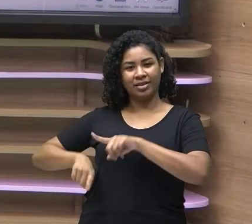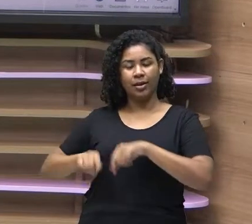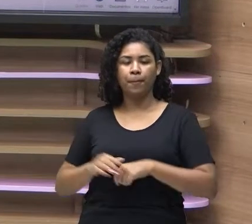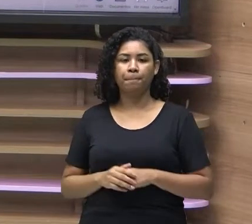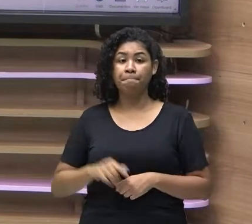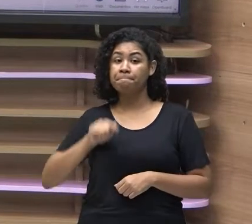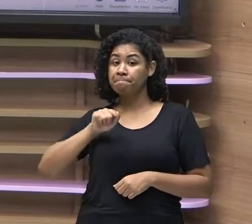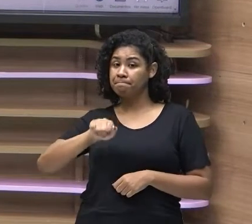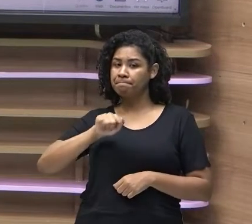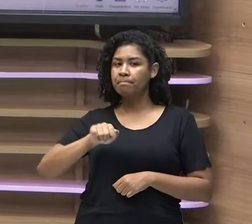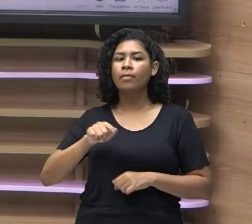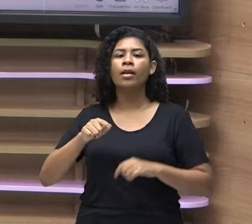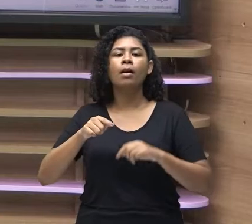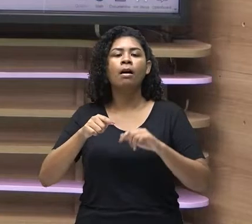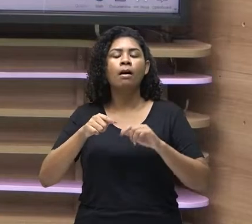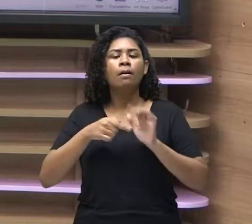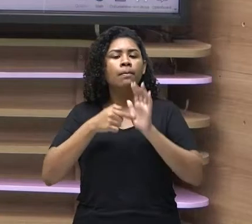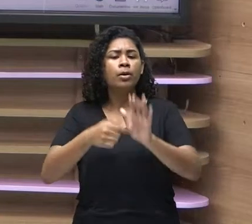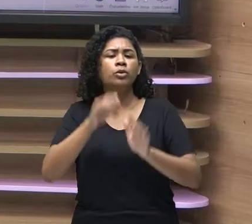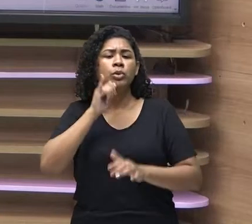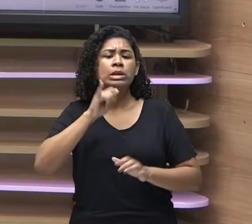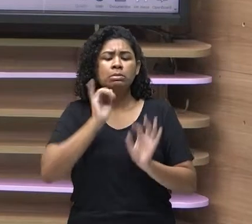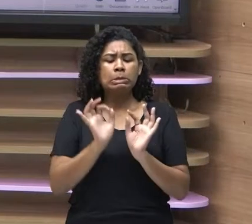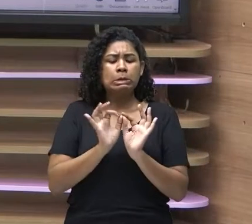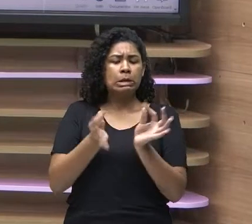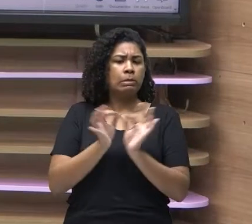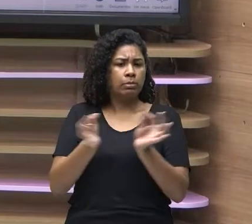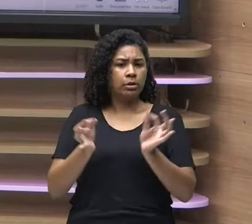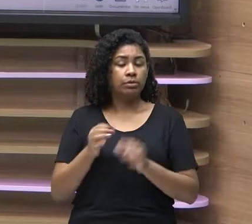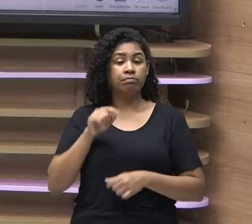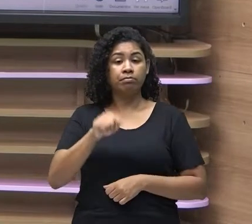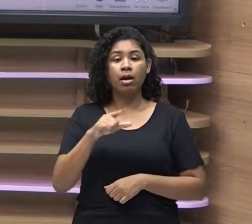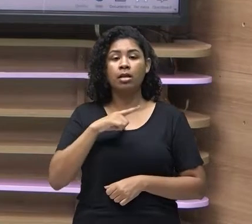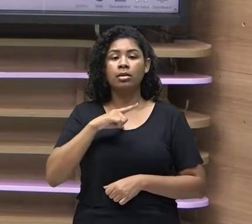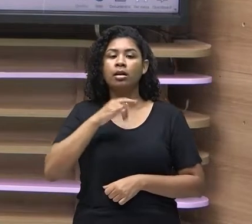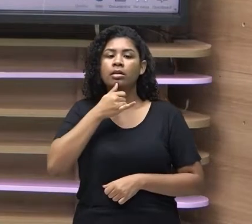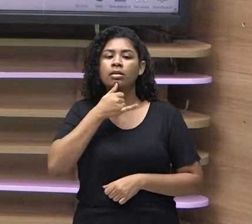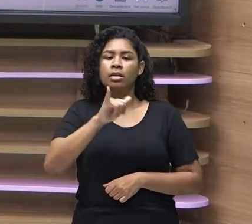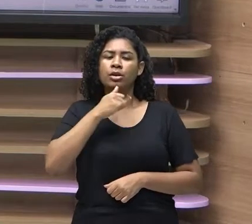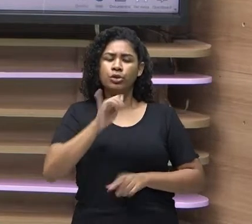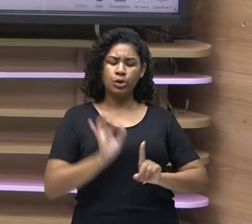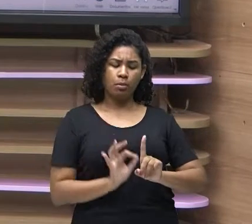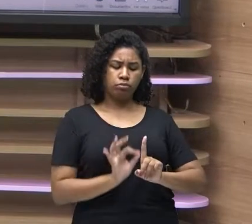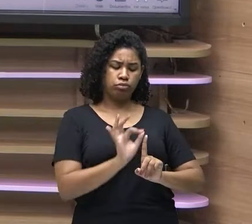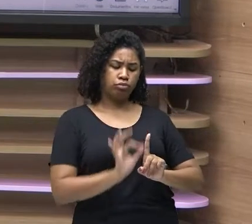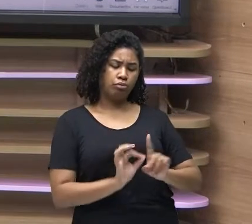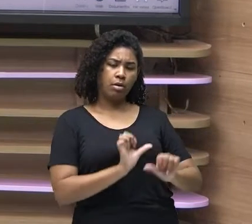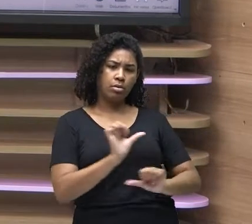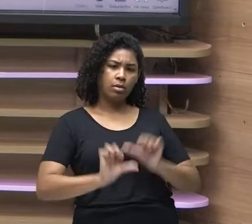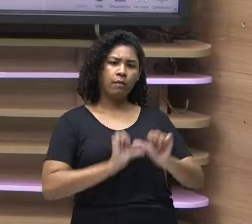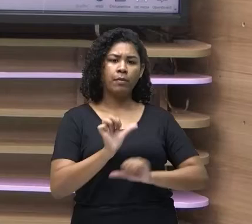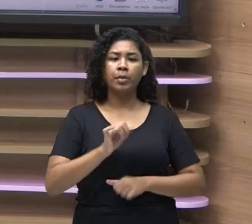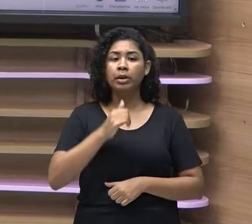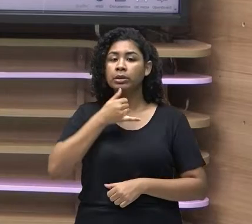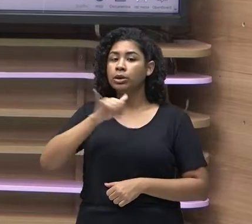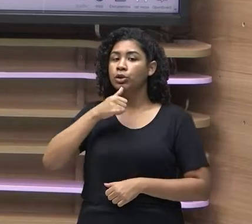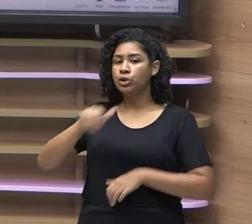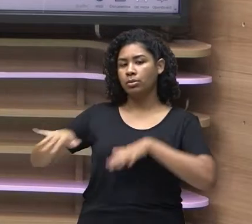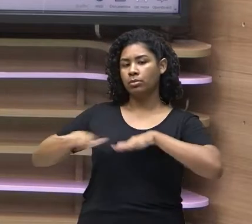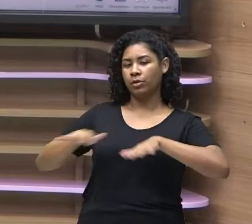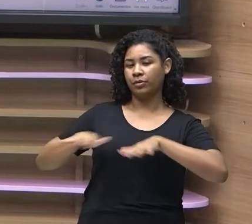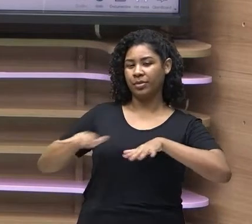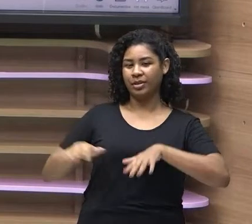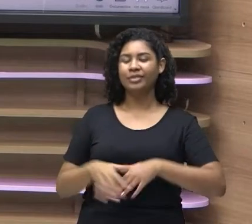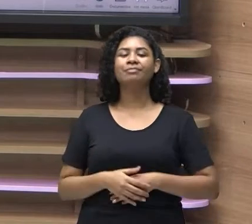ele mostra esse exemplo de uma forma bem simples. Ele usa a energia térmica sendo transformada em energia mecânica de